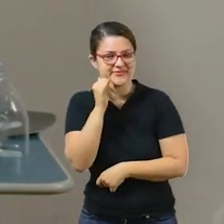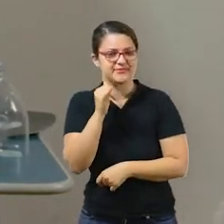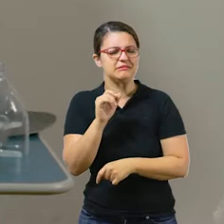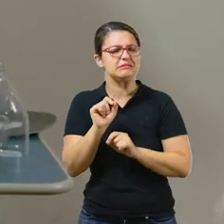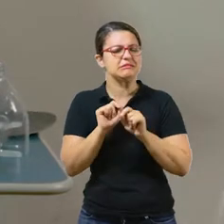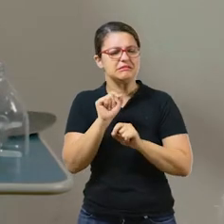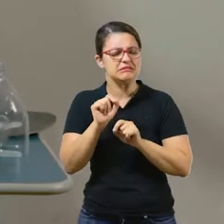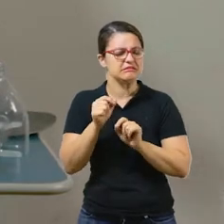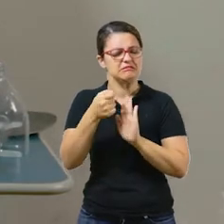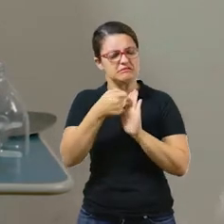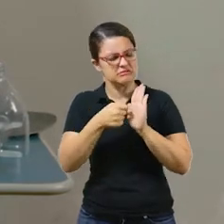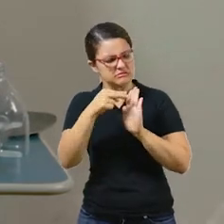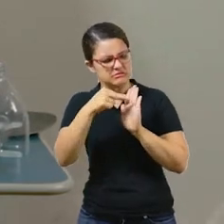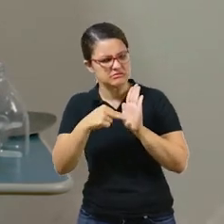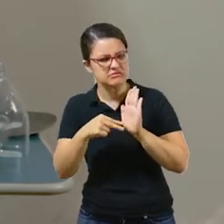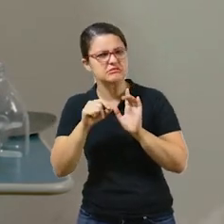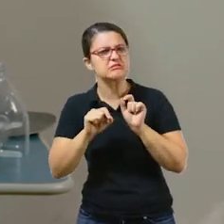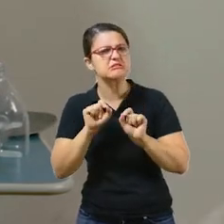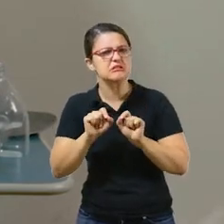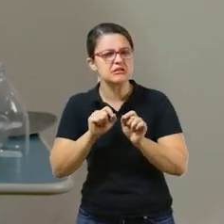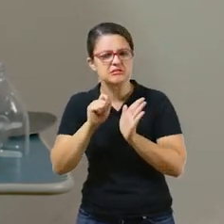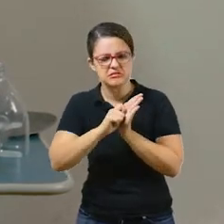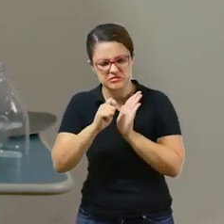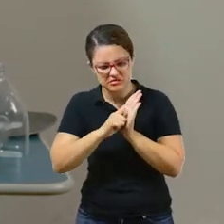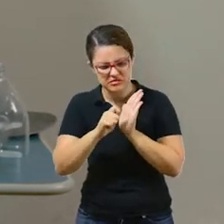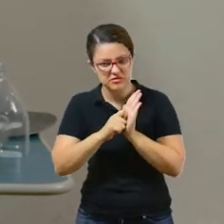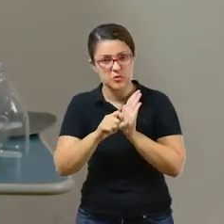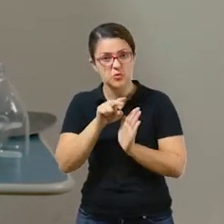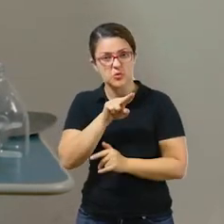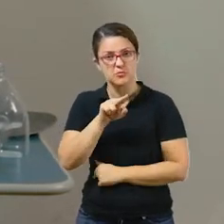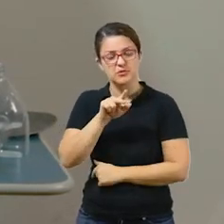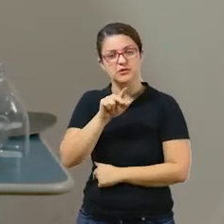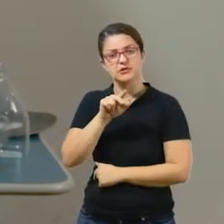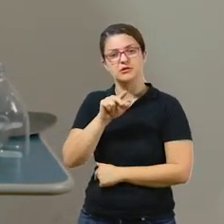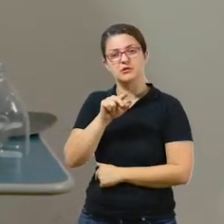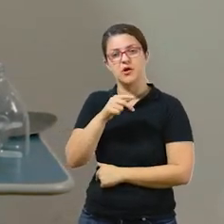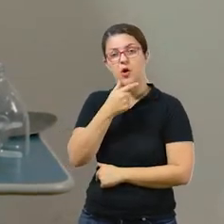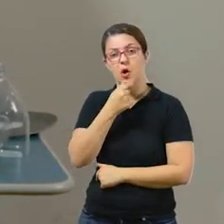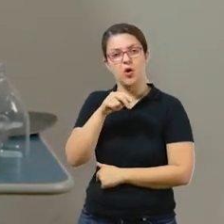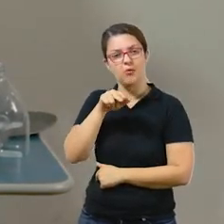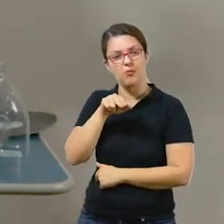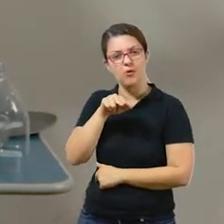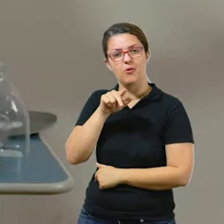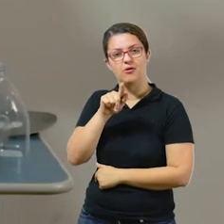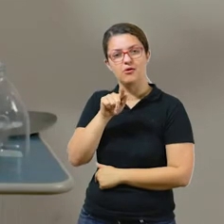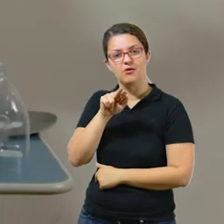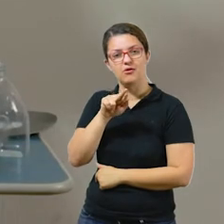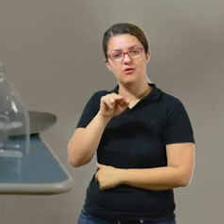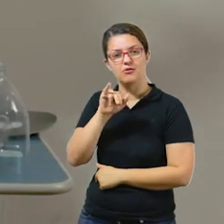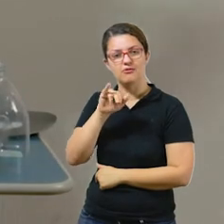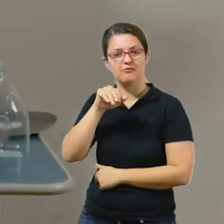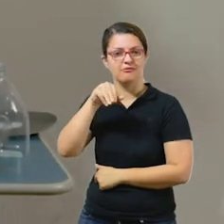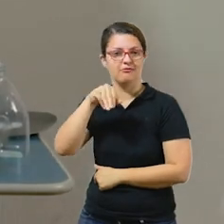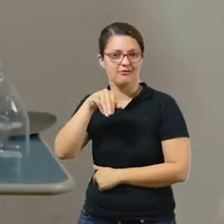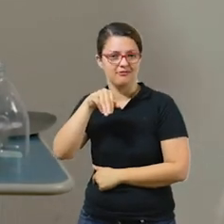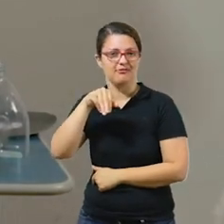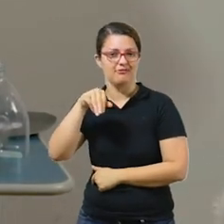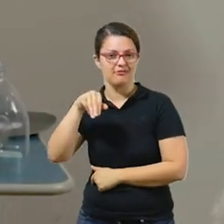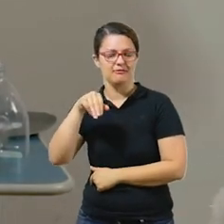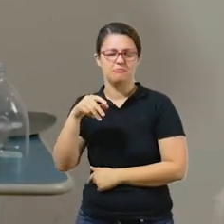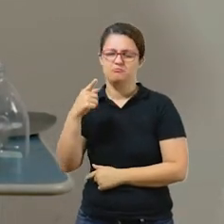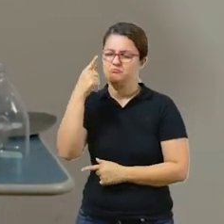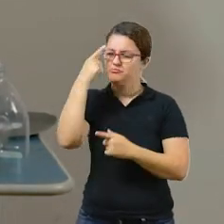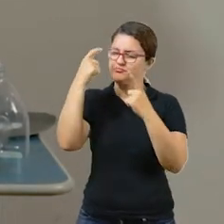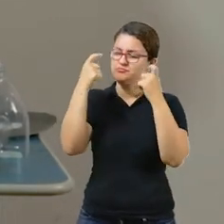que criou esses contos pra gente? Quem escreveu foram os irmãos Grimm, né? Eles que criaram essa fantasia pra